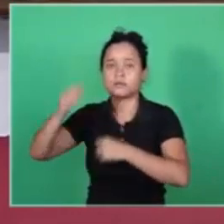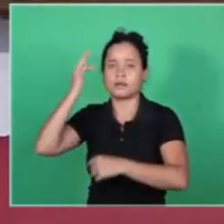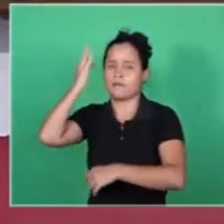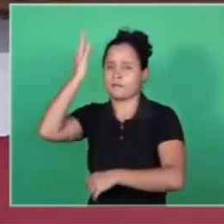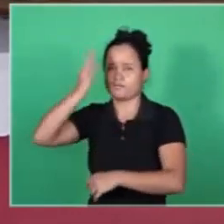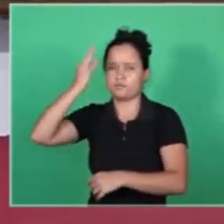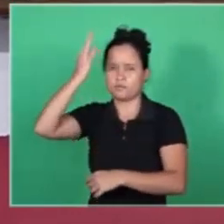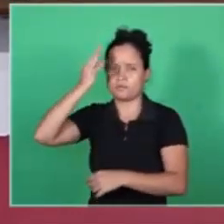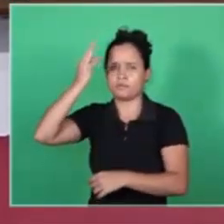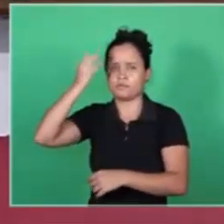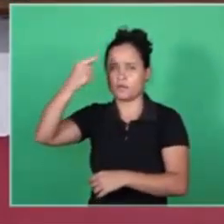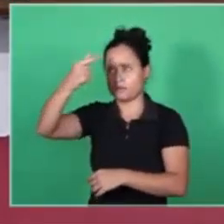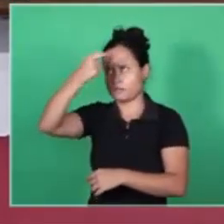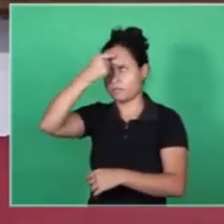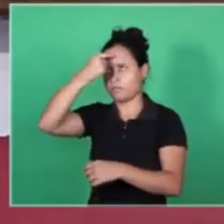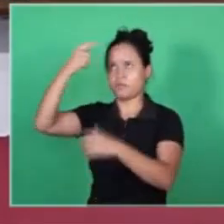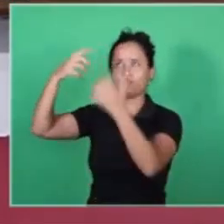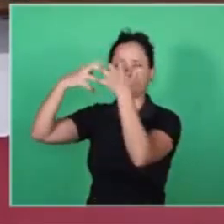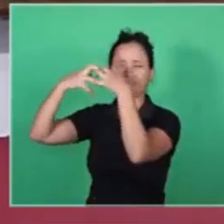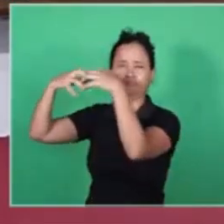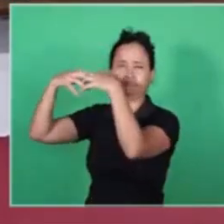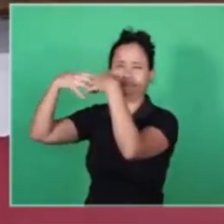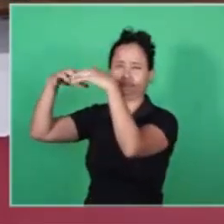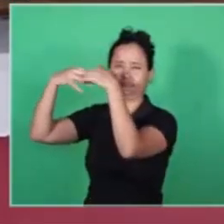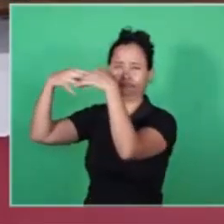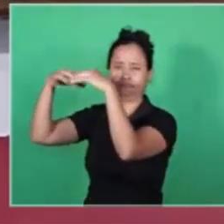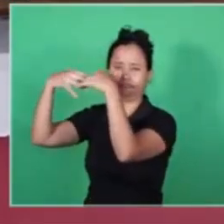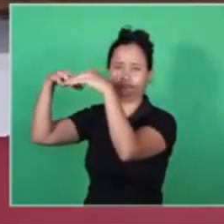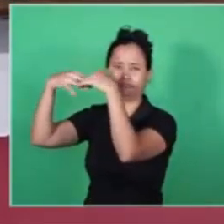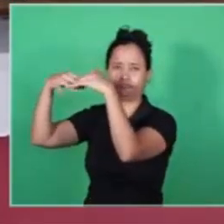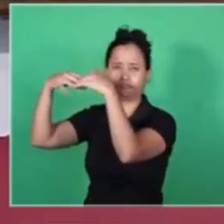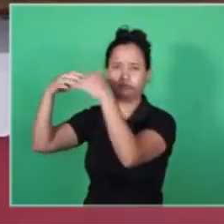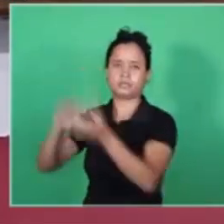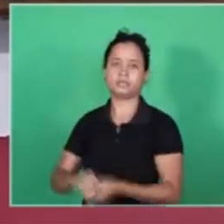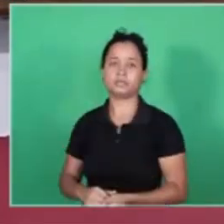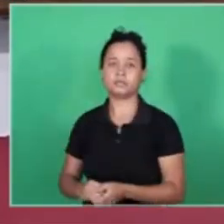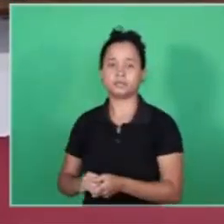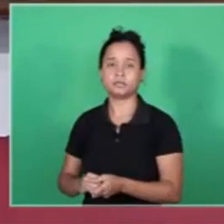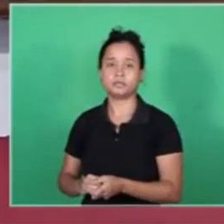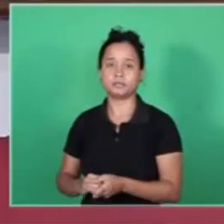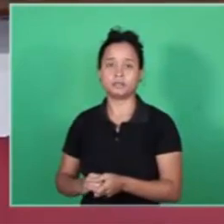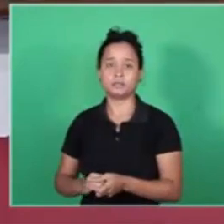mente para funcionar. E é o que chama